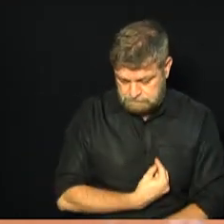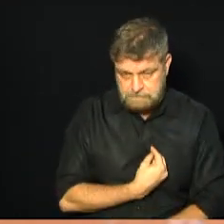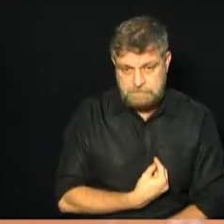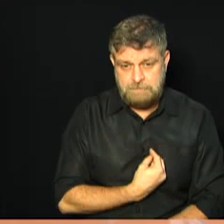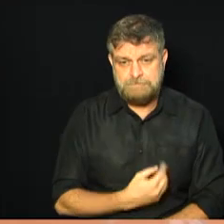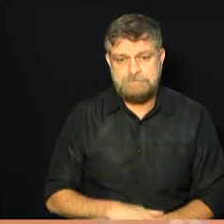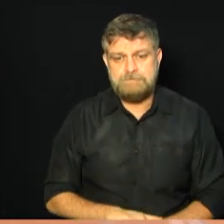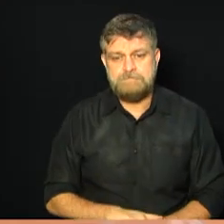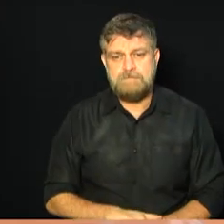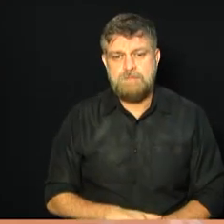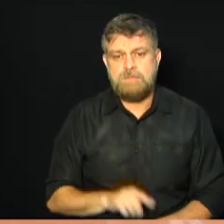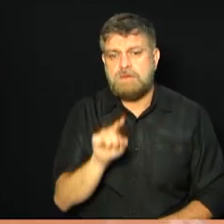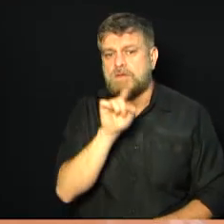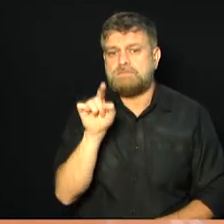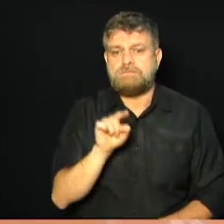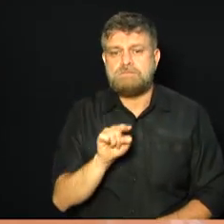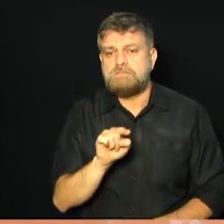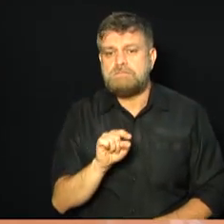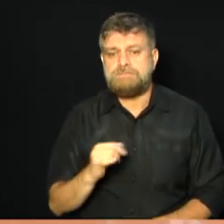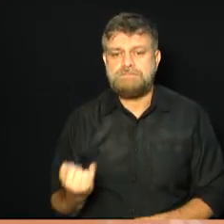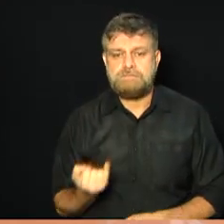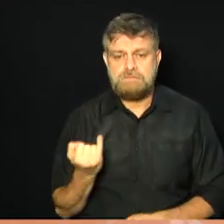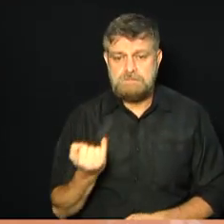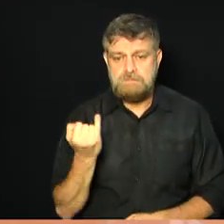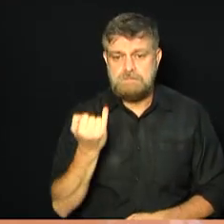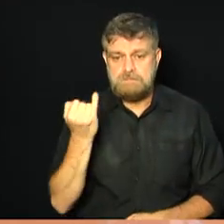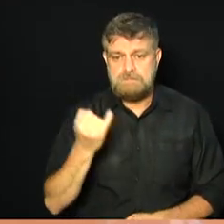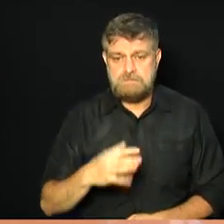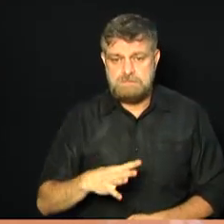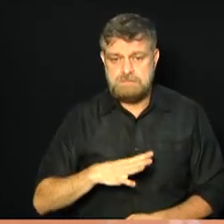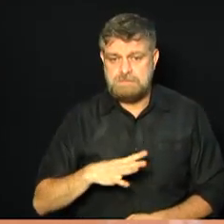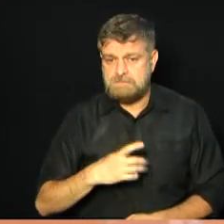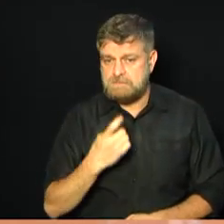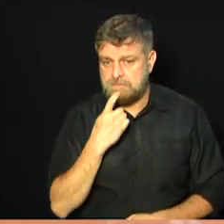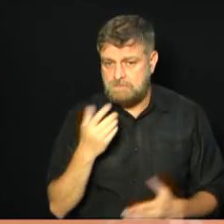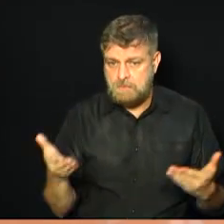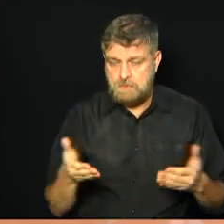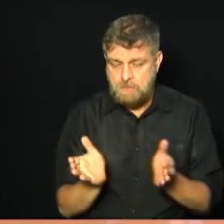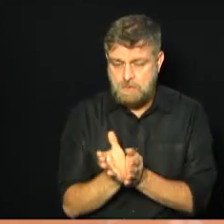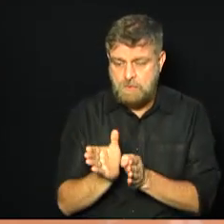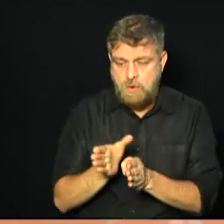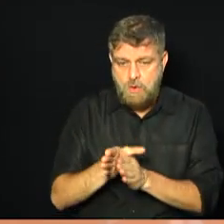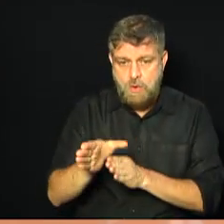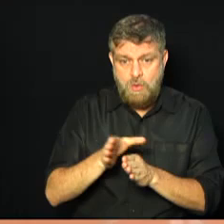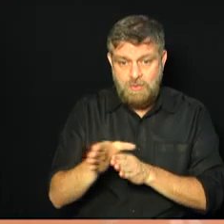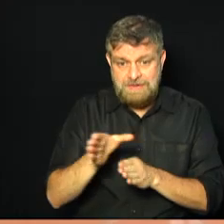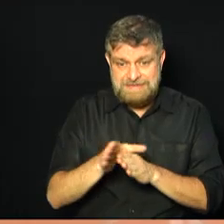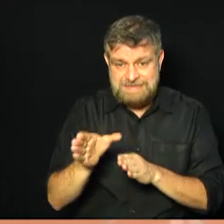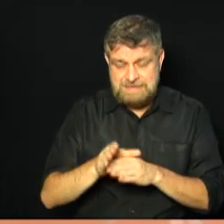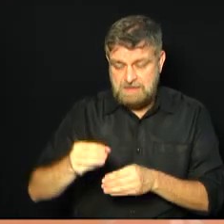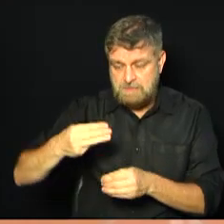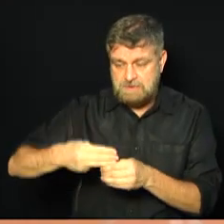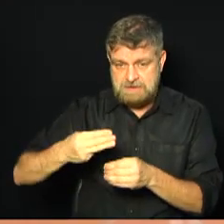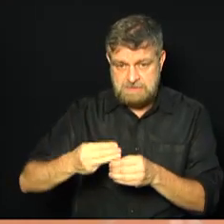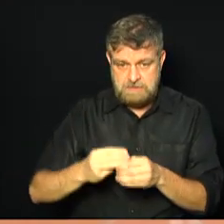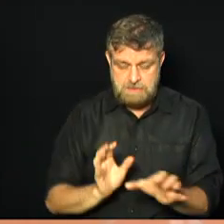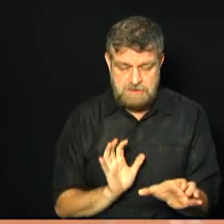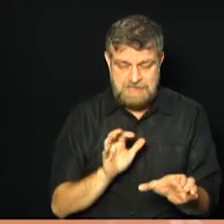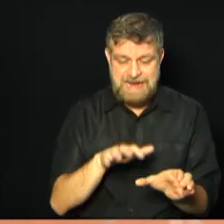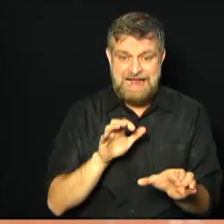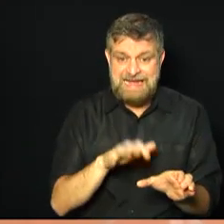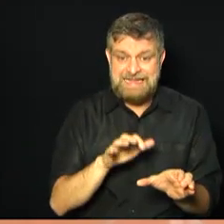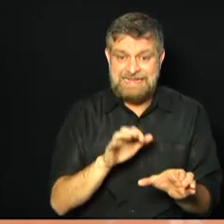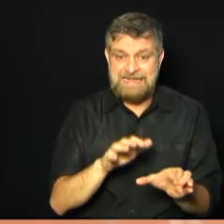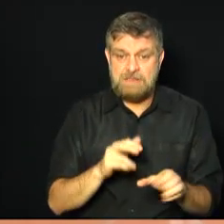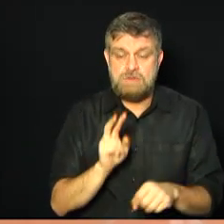a importância da cidade de Campinas hoje ter um Conselho Municipal de Proteção de Dados Pessoais e de